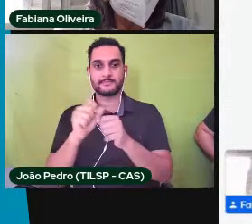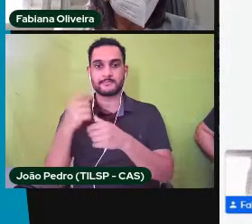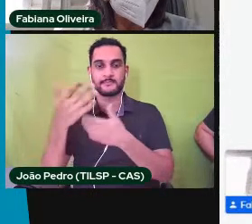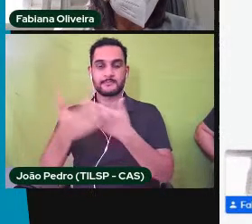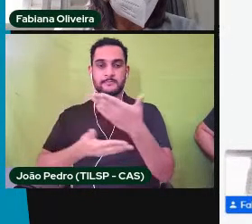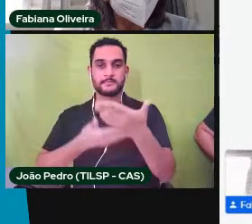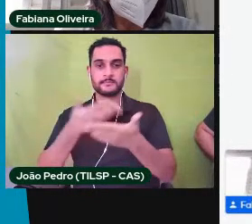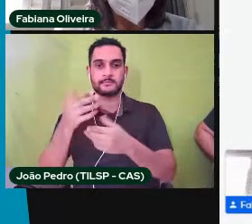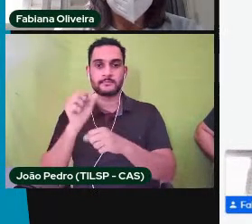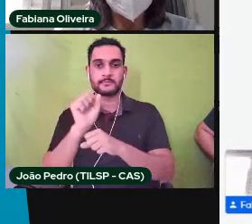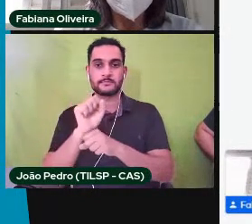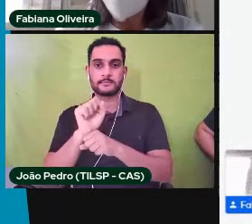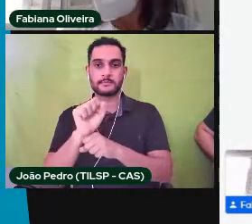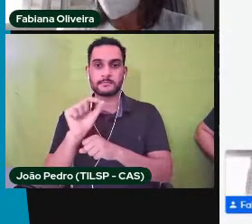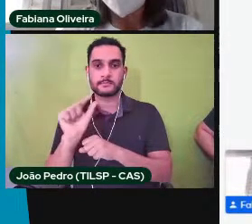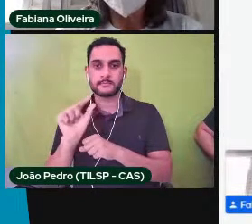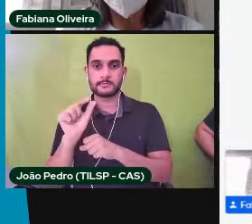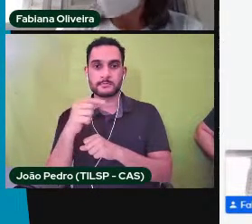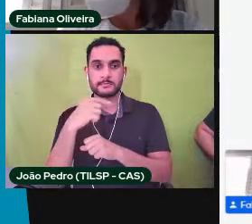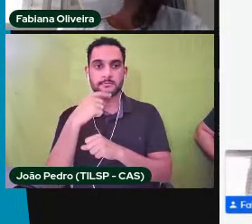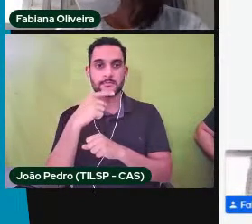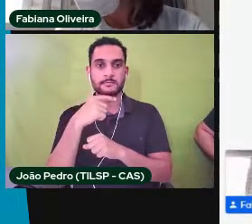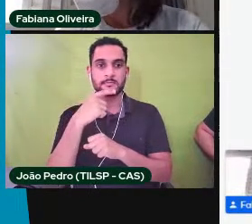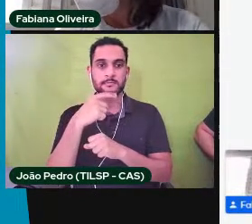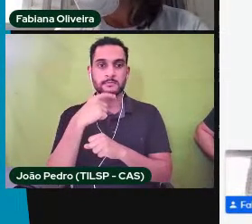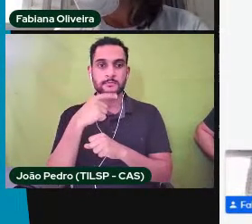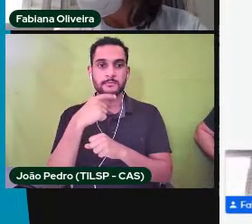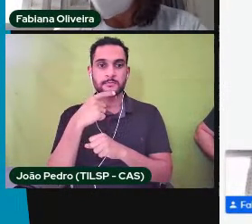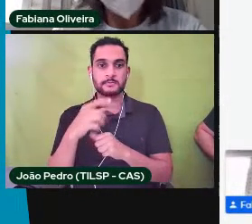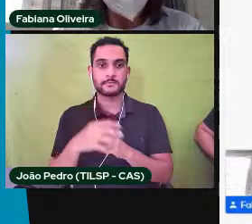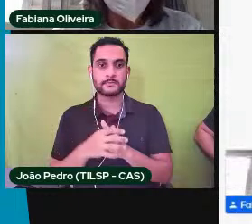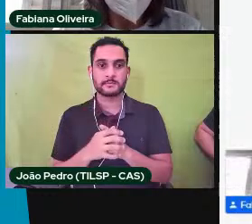mas não estou conseguindo.